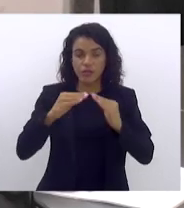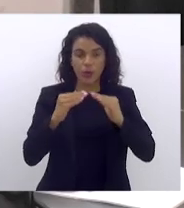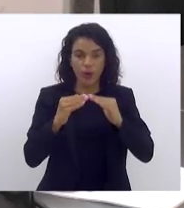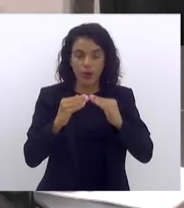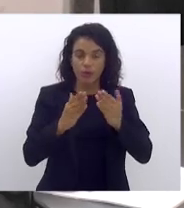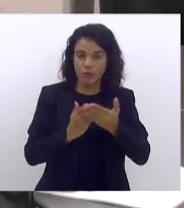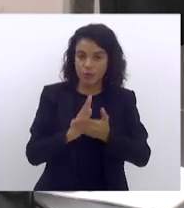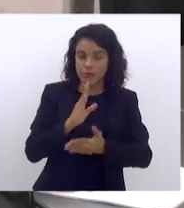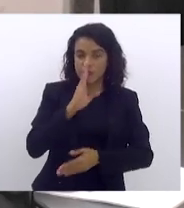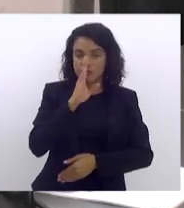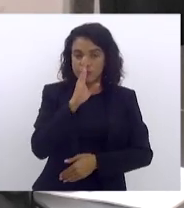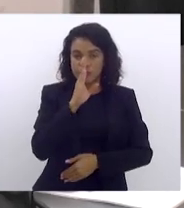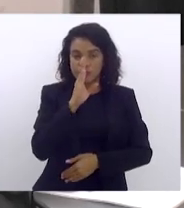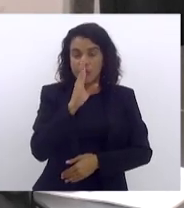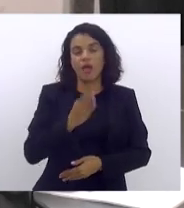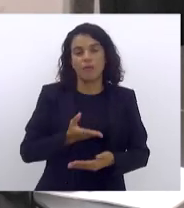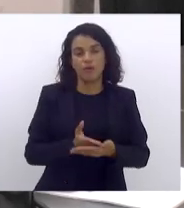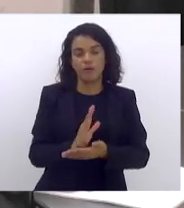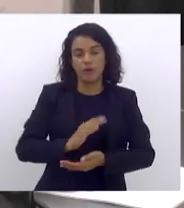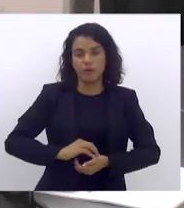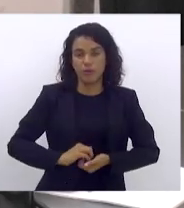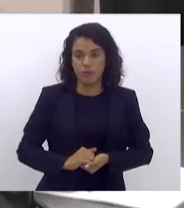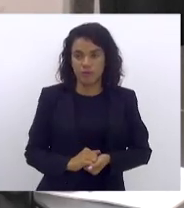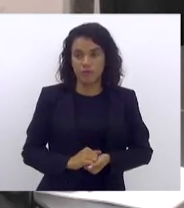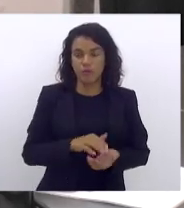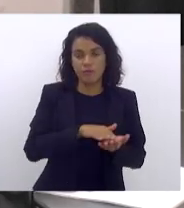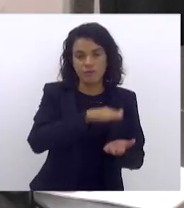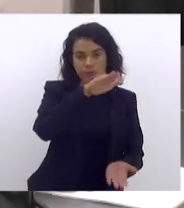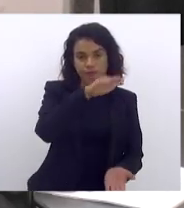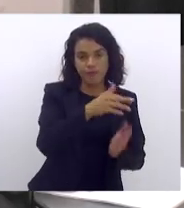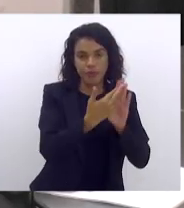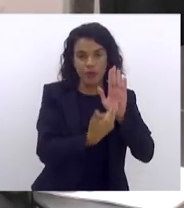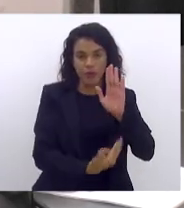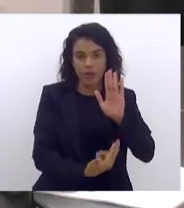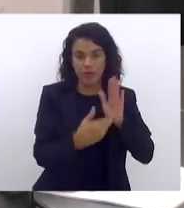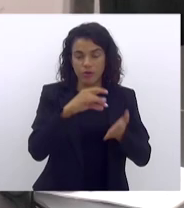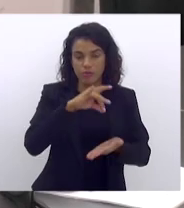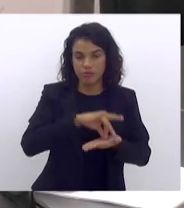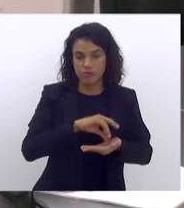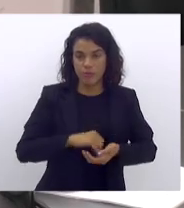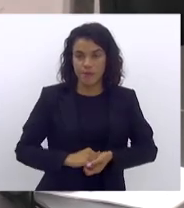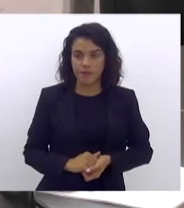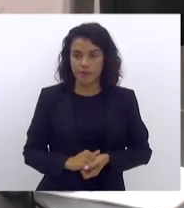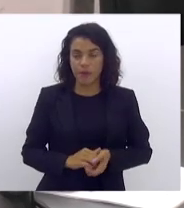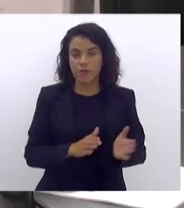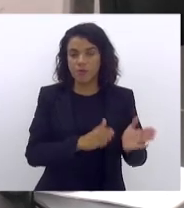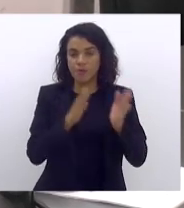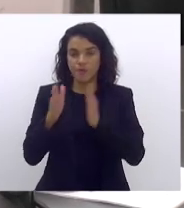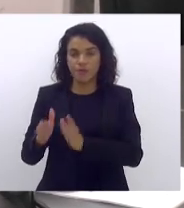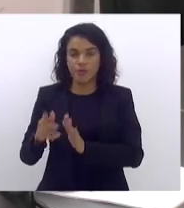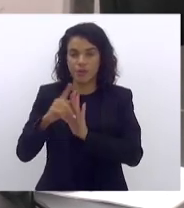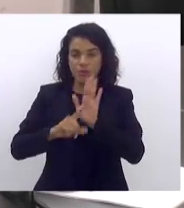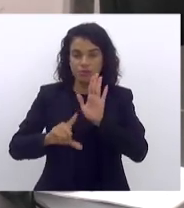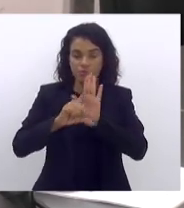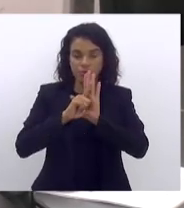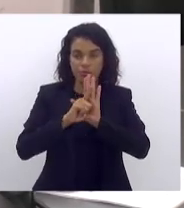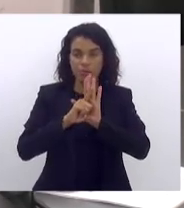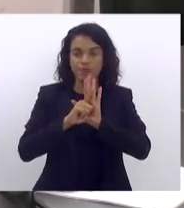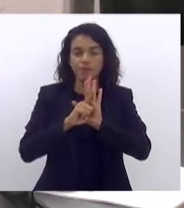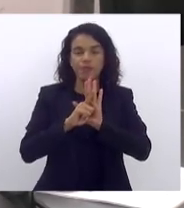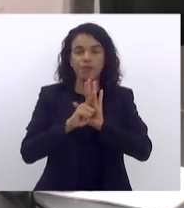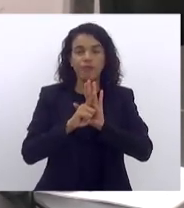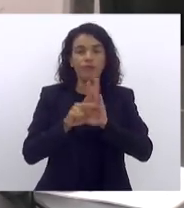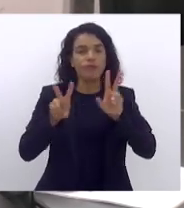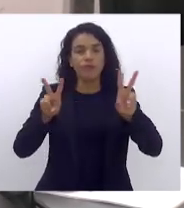aprovam, permaneçam como estão, aprovados os relatórios originais. Passemos aos projetos, então, que